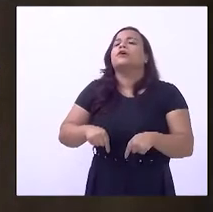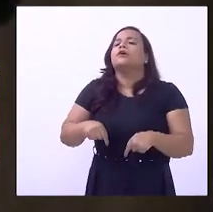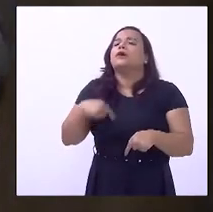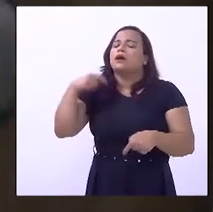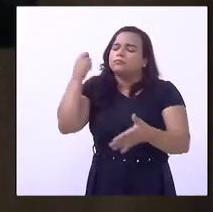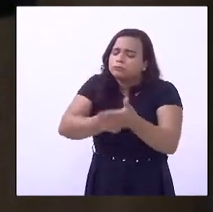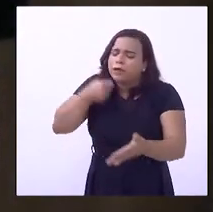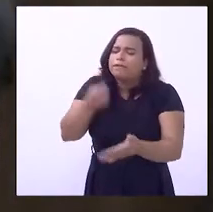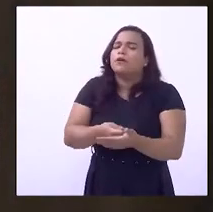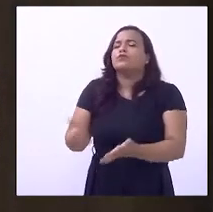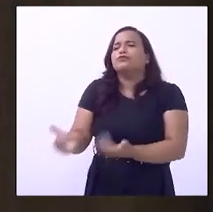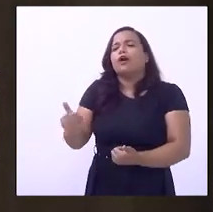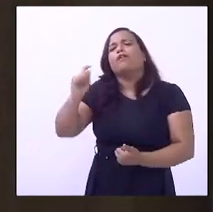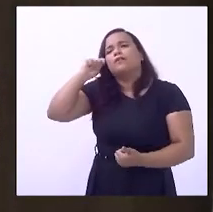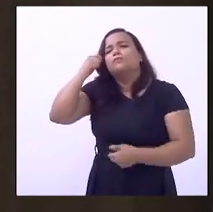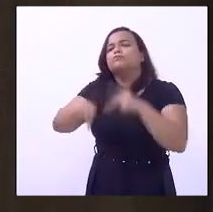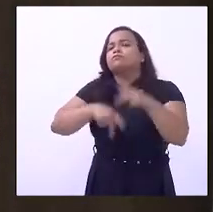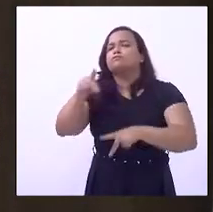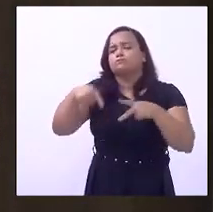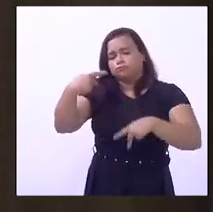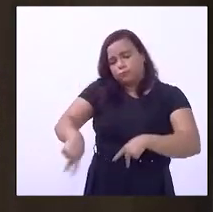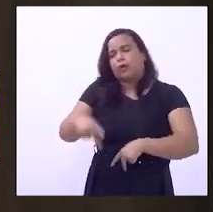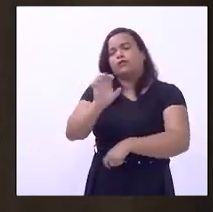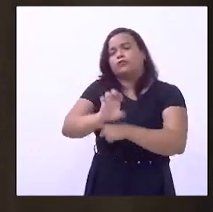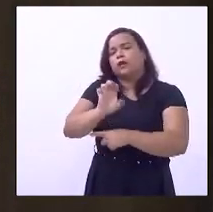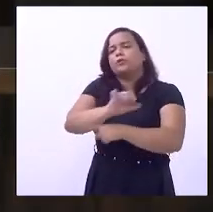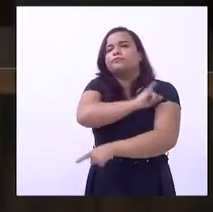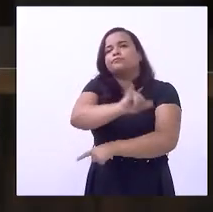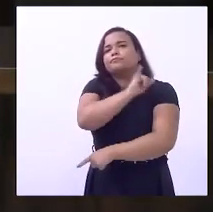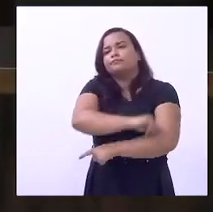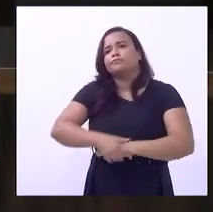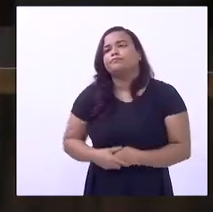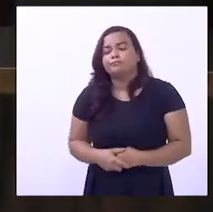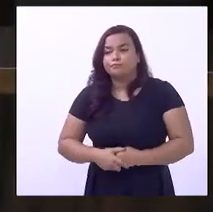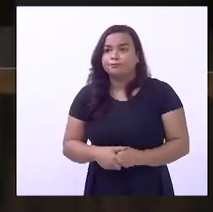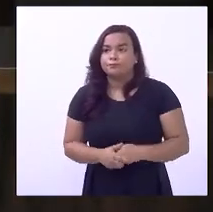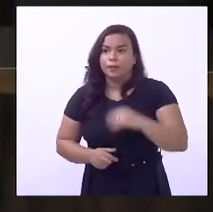da juventude popular negra desse Estado.